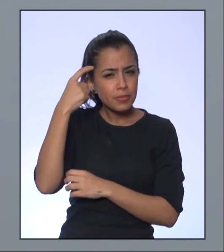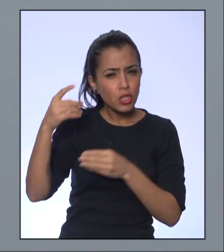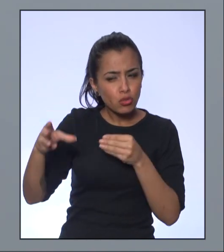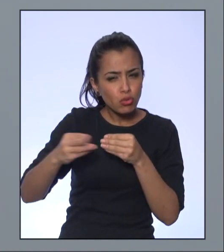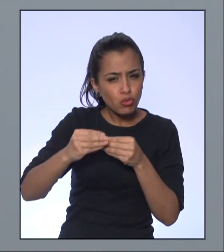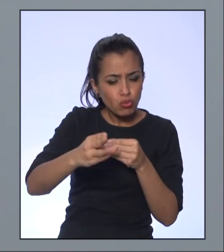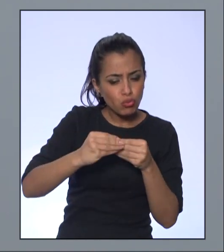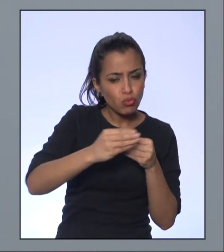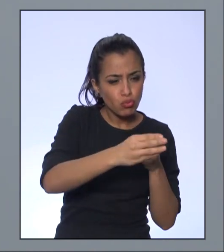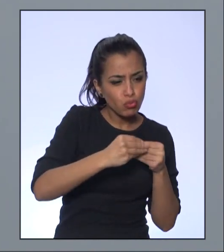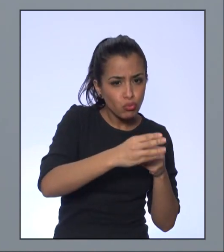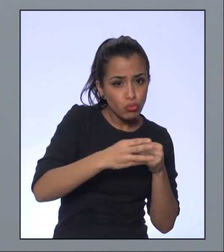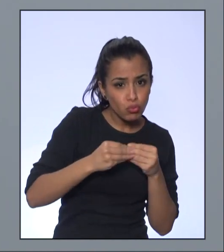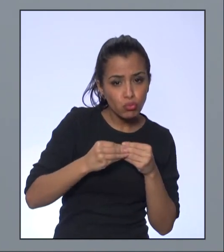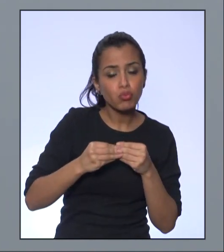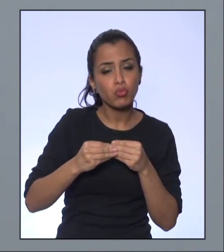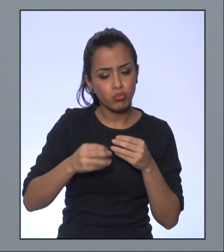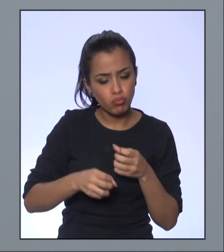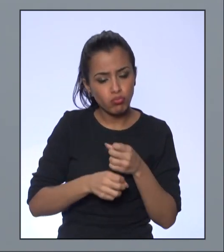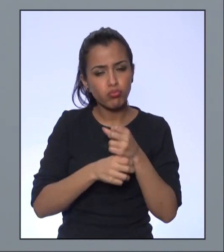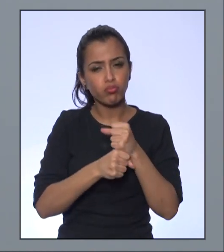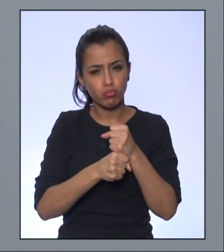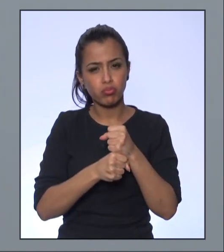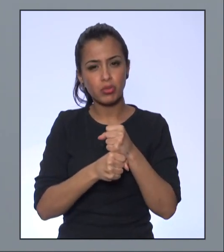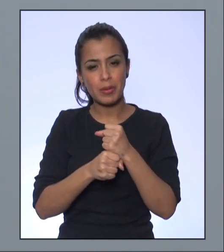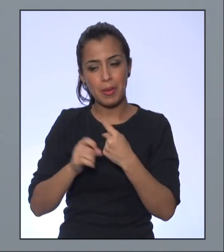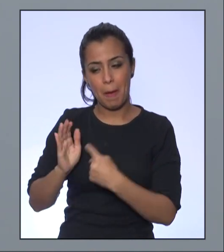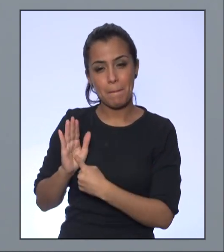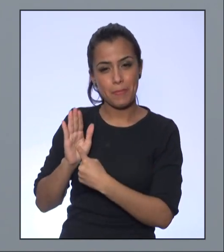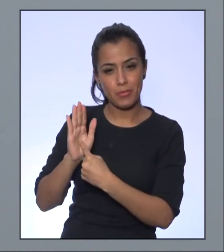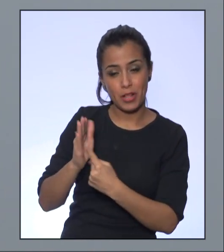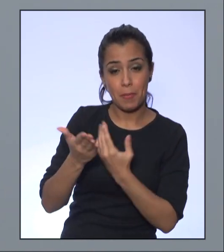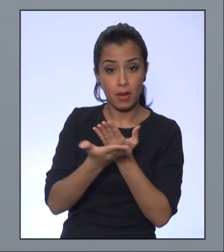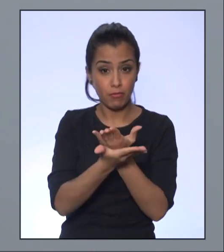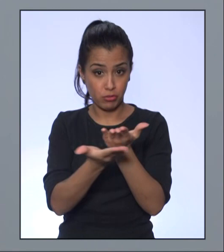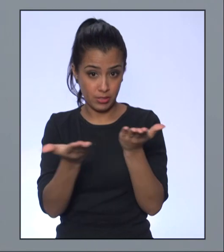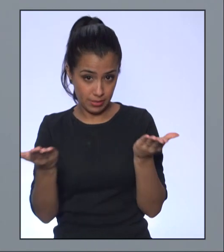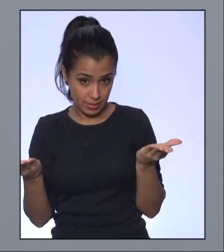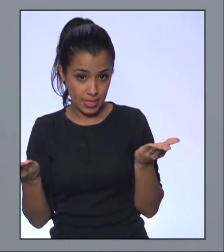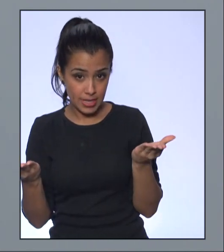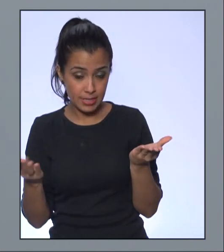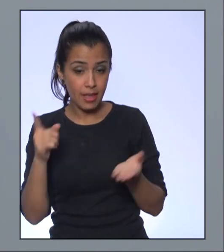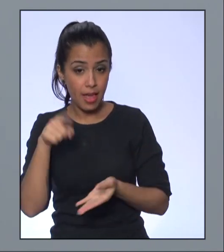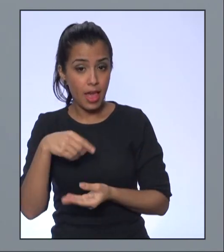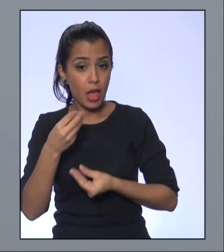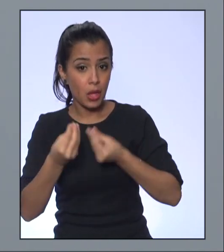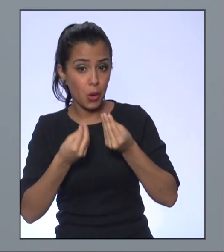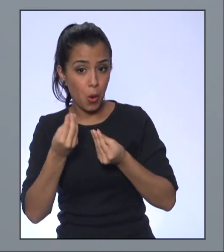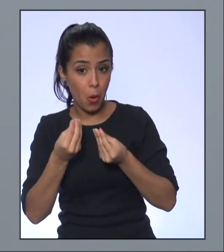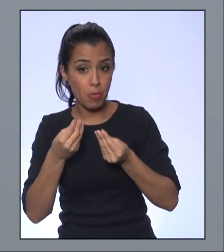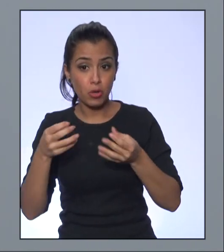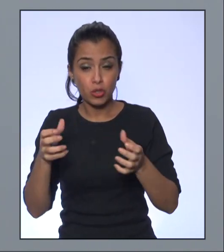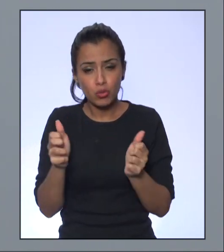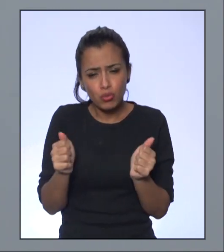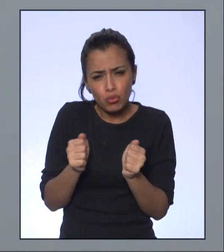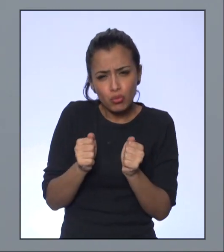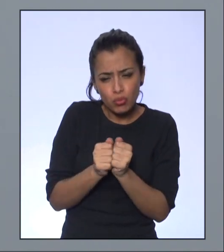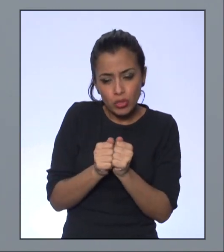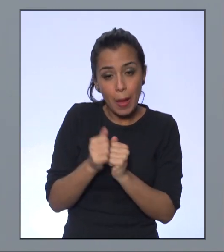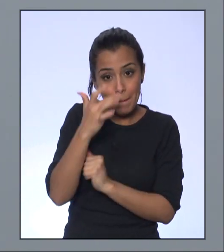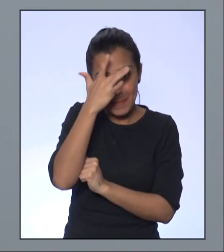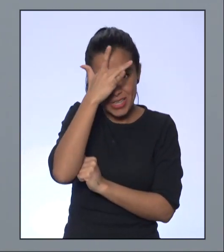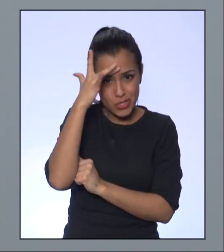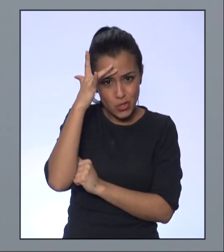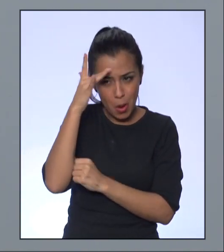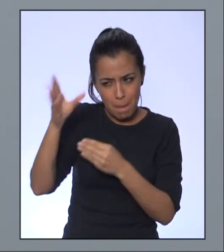nossa proposta para vocês, ou para você que está me escutando, é justamente reunir pessoas para a gente